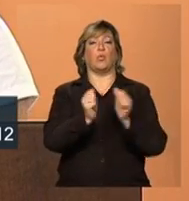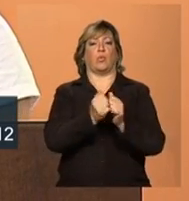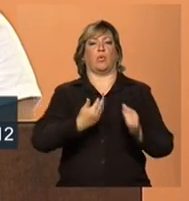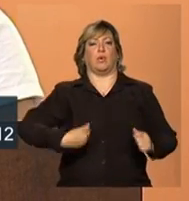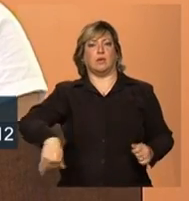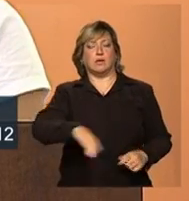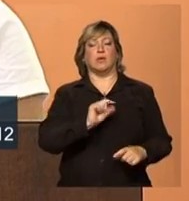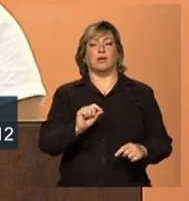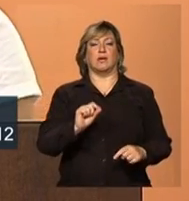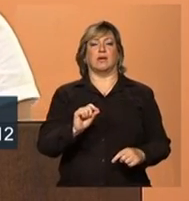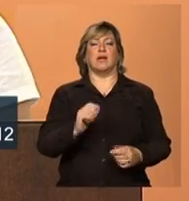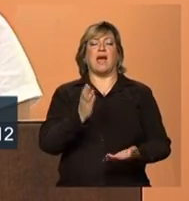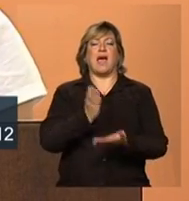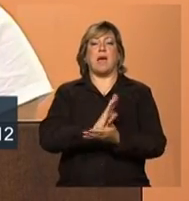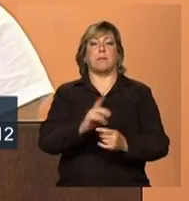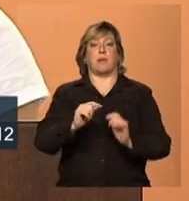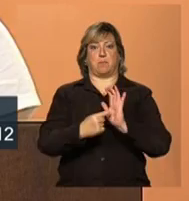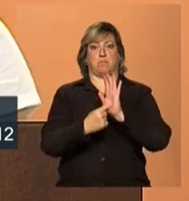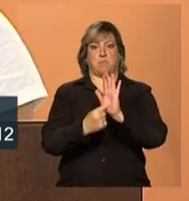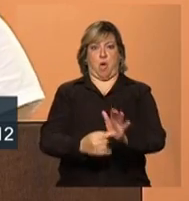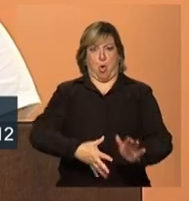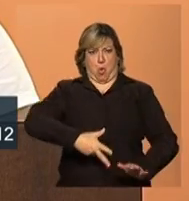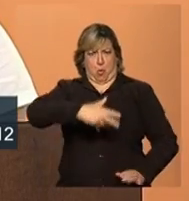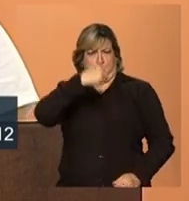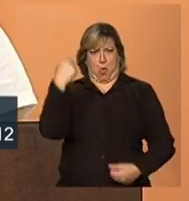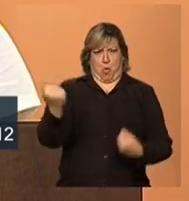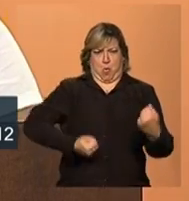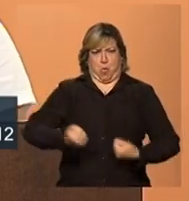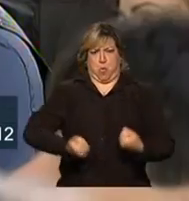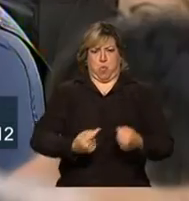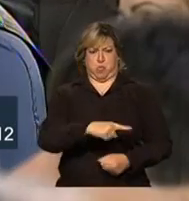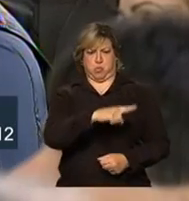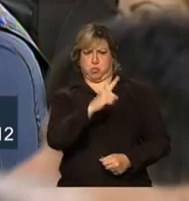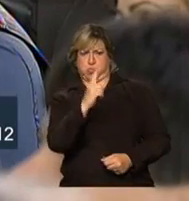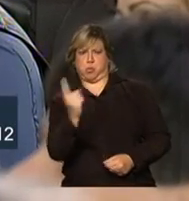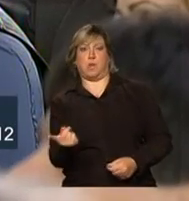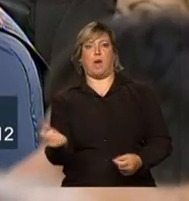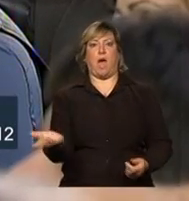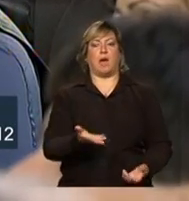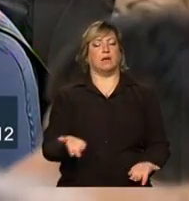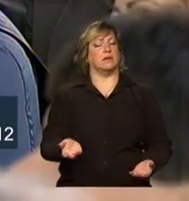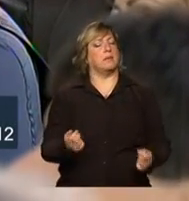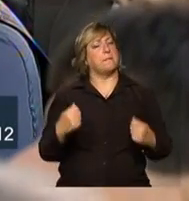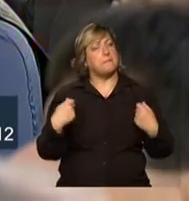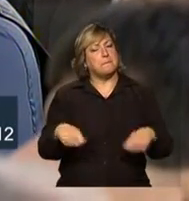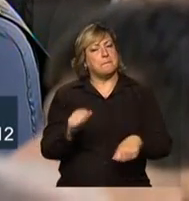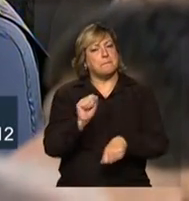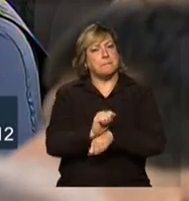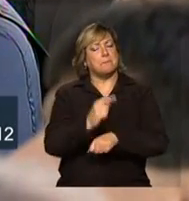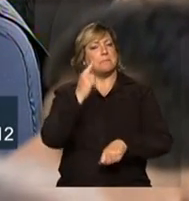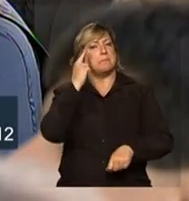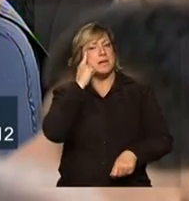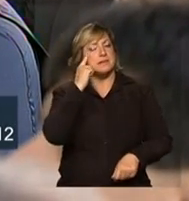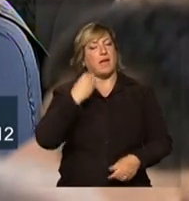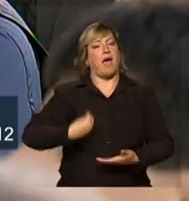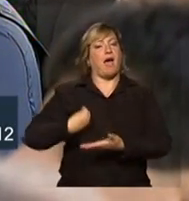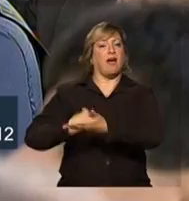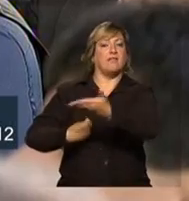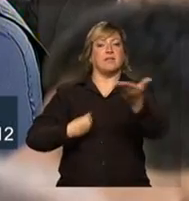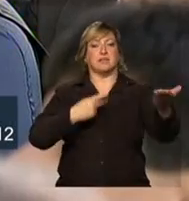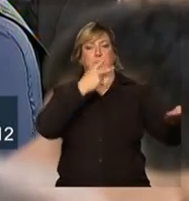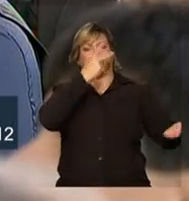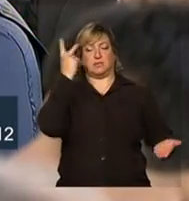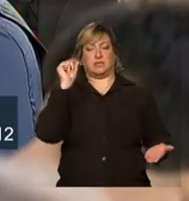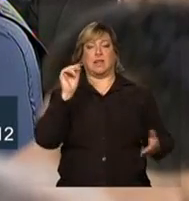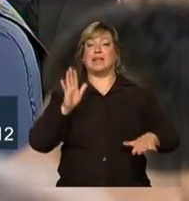com a publicidade que valoriza a velocidade e pensem na vida do seu público consumidor. Depende